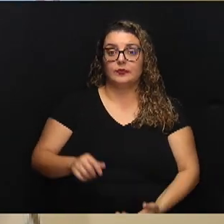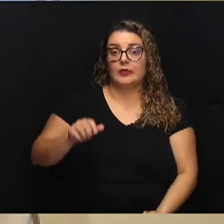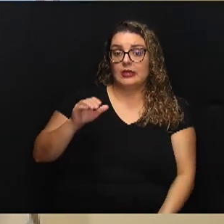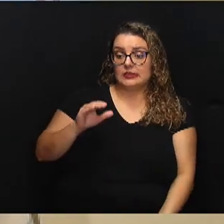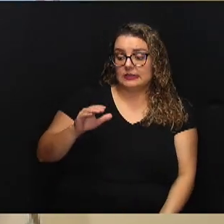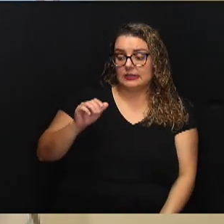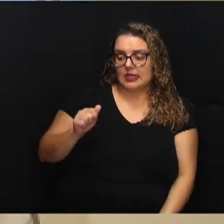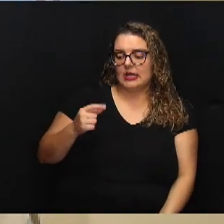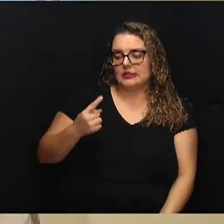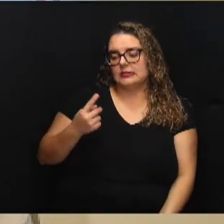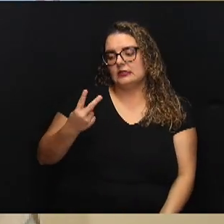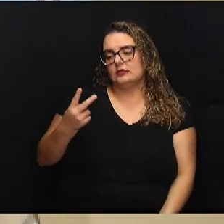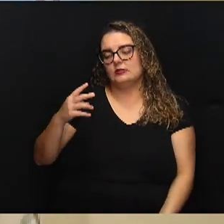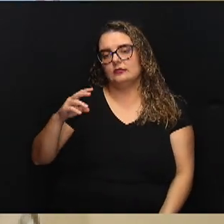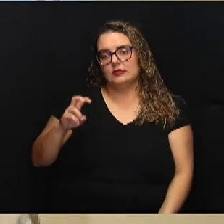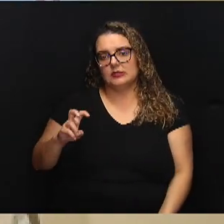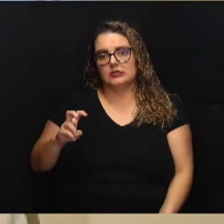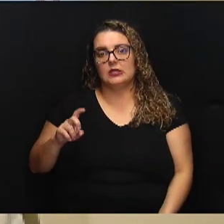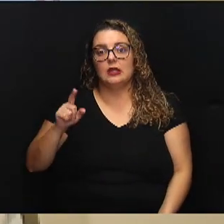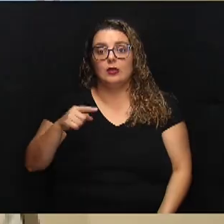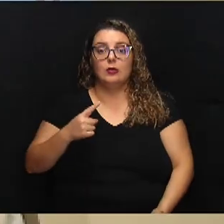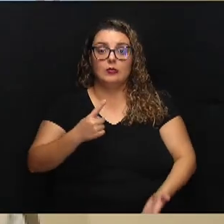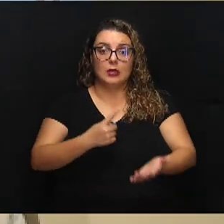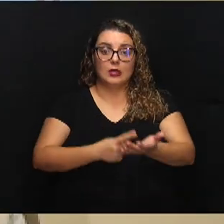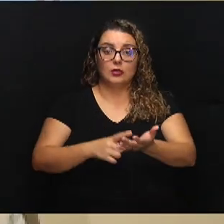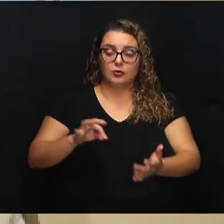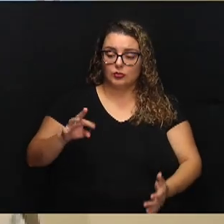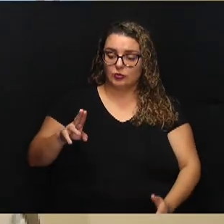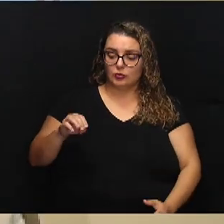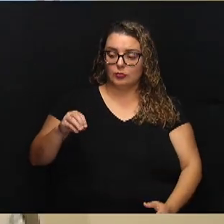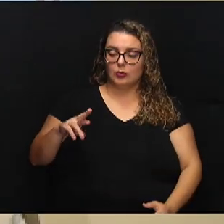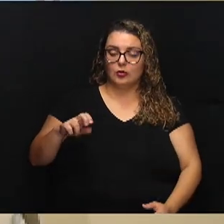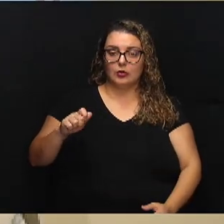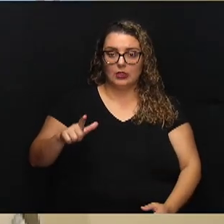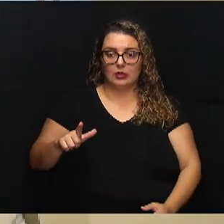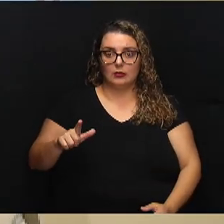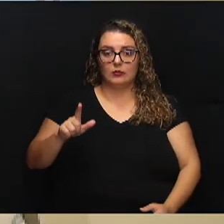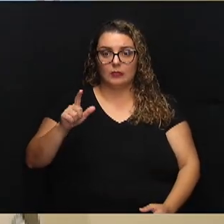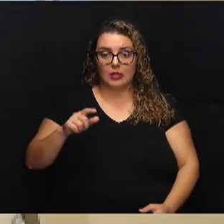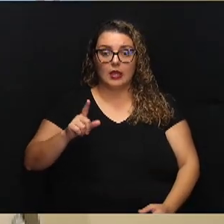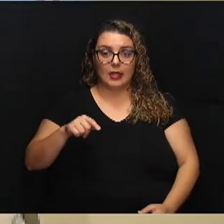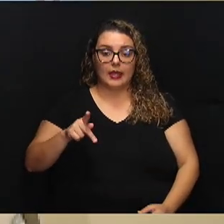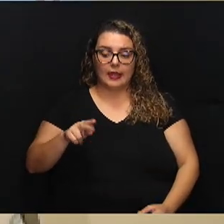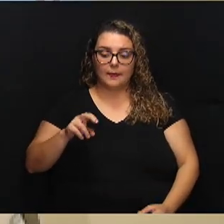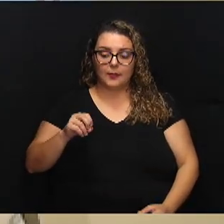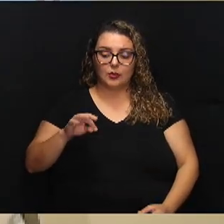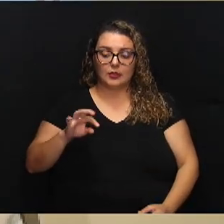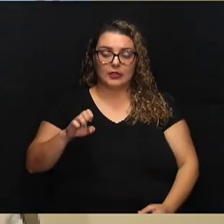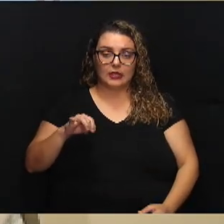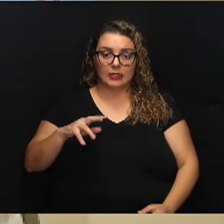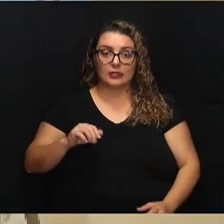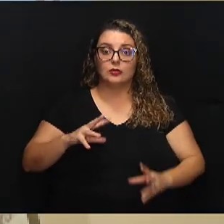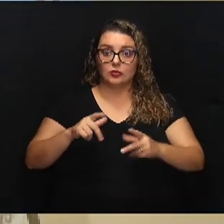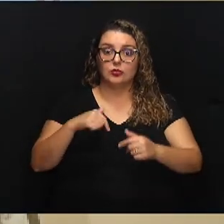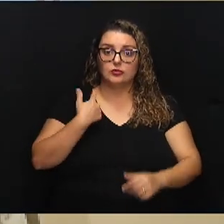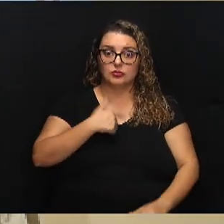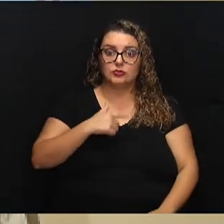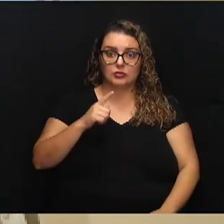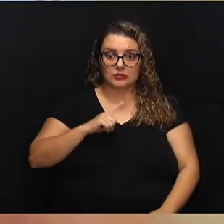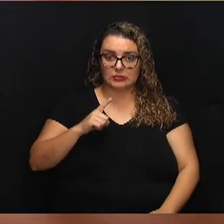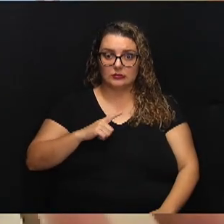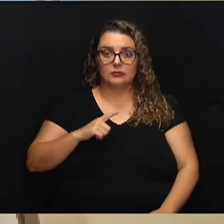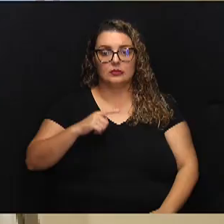CA-125 é um marcador tumoral em que todos nós temos. Eles são proteínas, os marcadores tumorais que nós temos. Eu